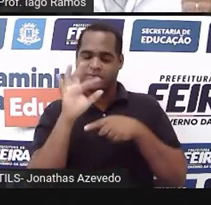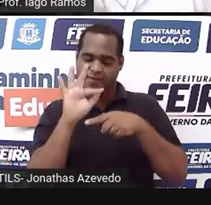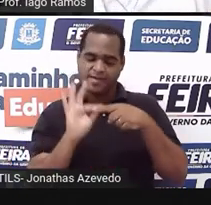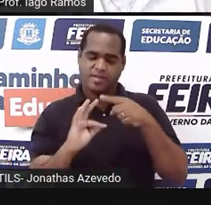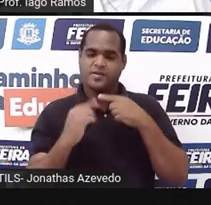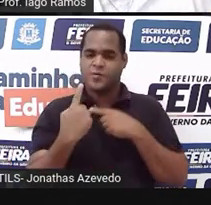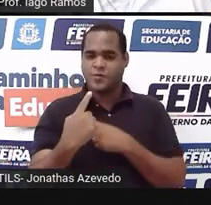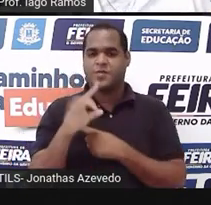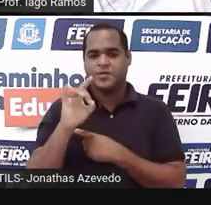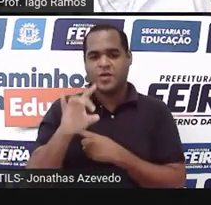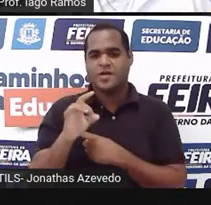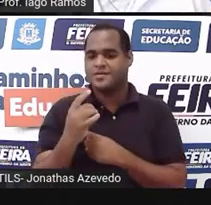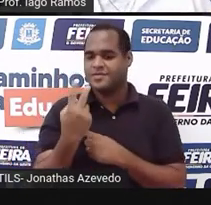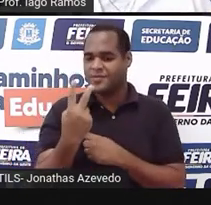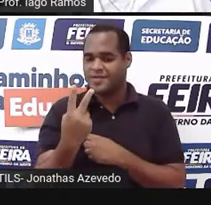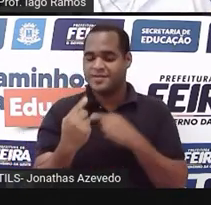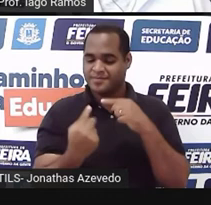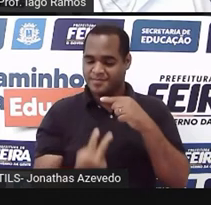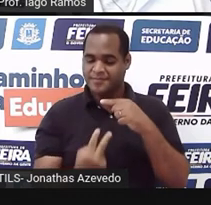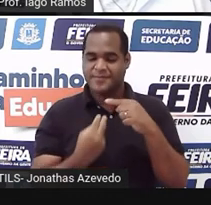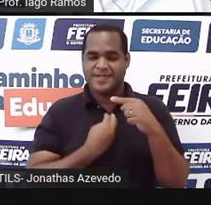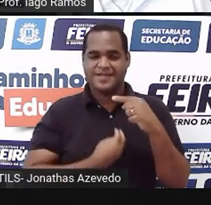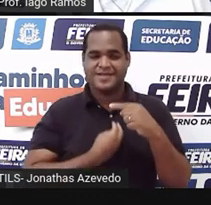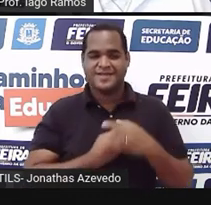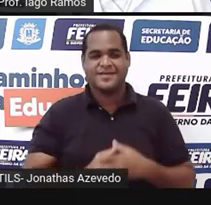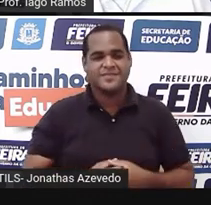com número dois embaixo